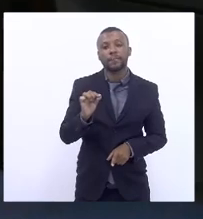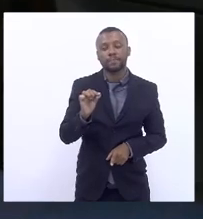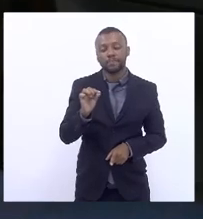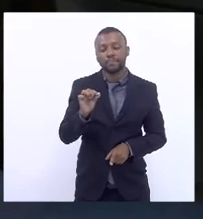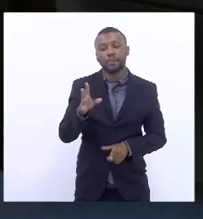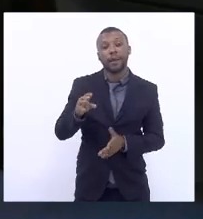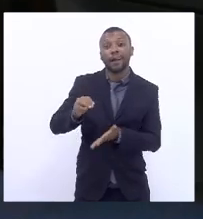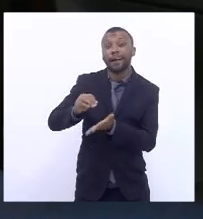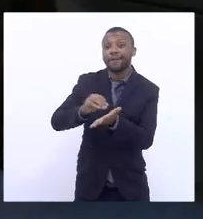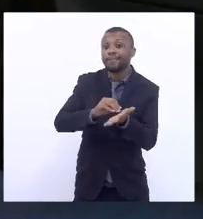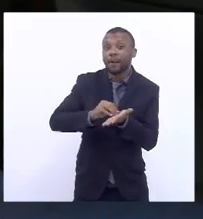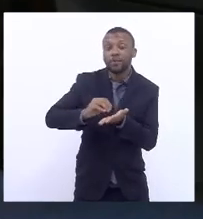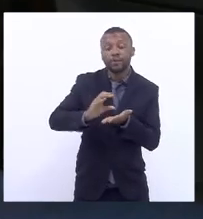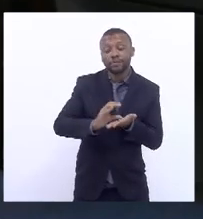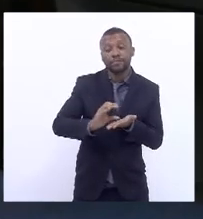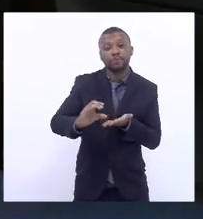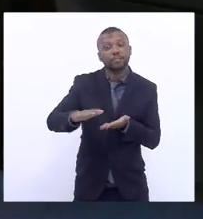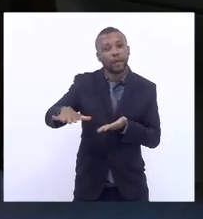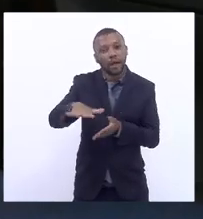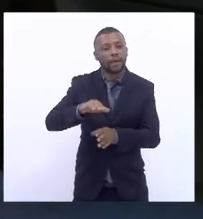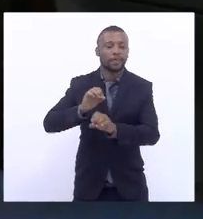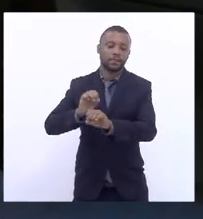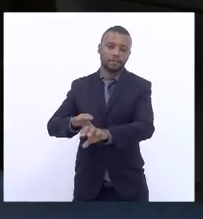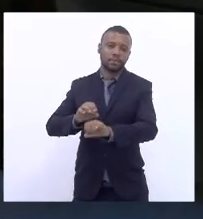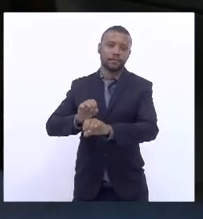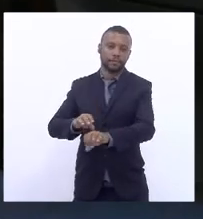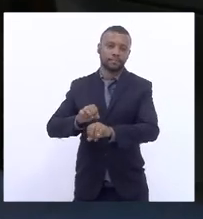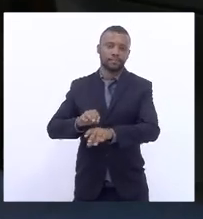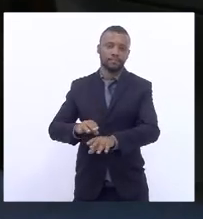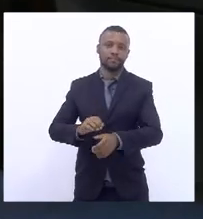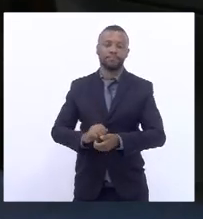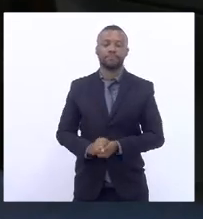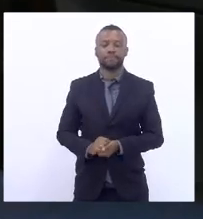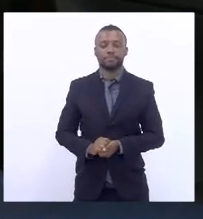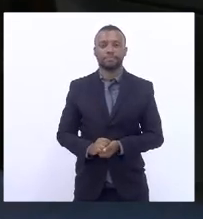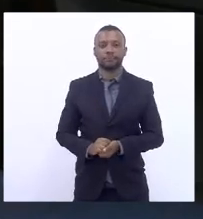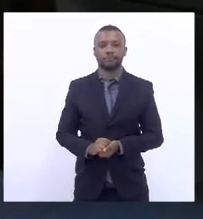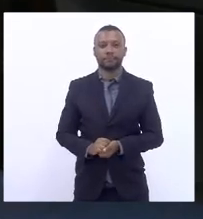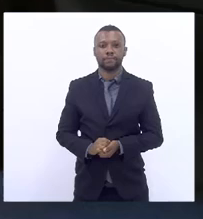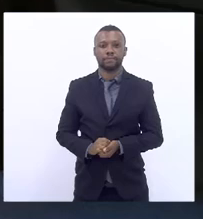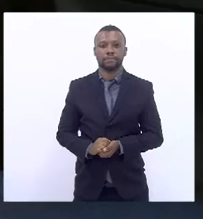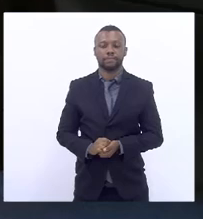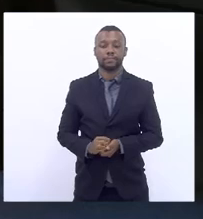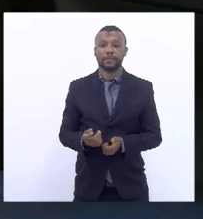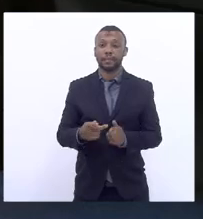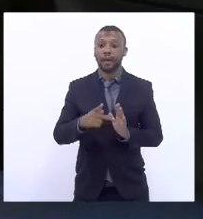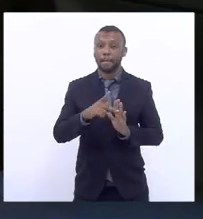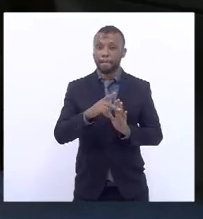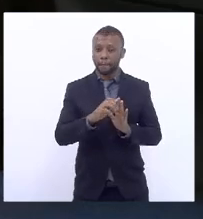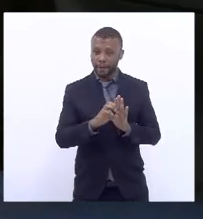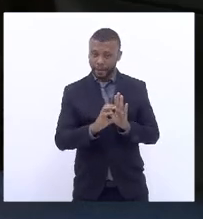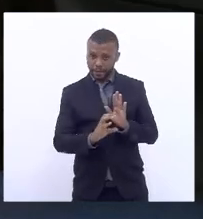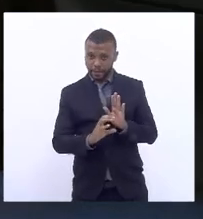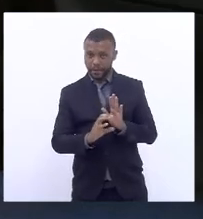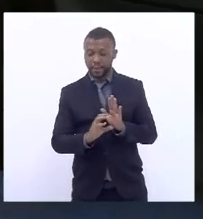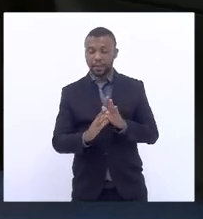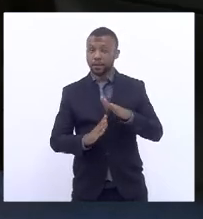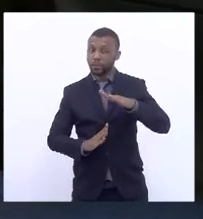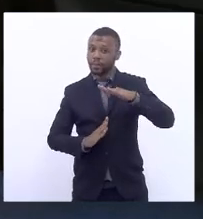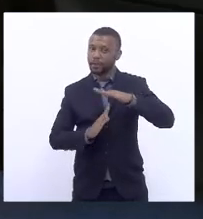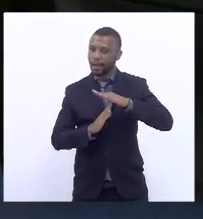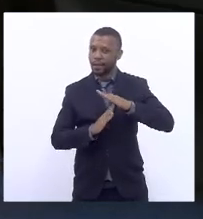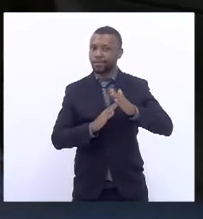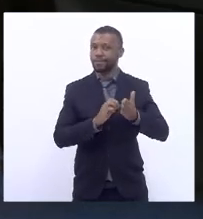na falta de investimento na educação. A PEC, no teto fiscal, cada vez mais está